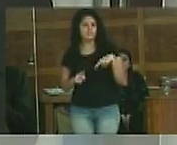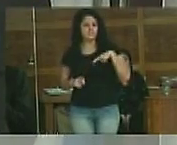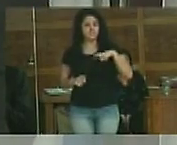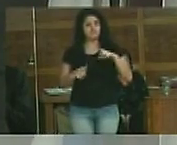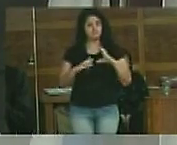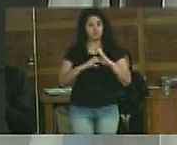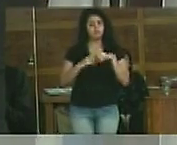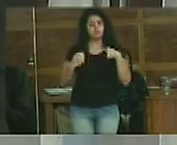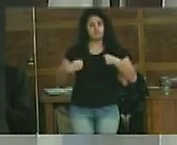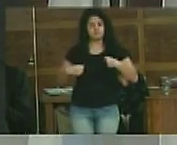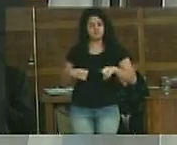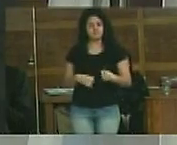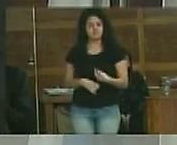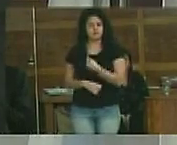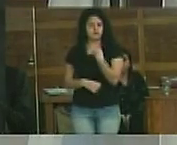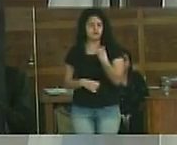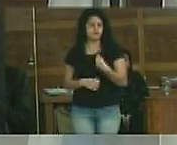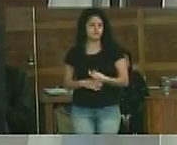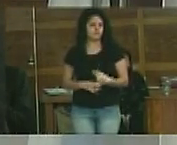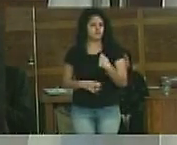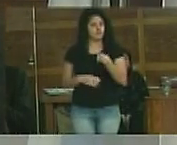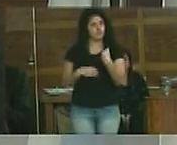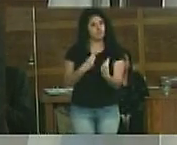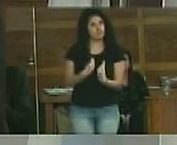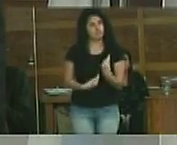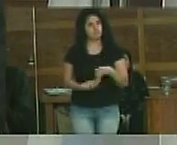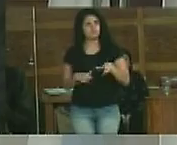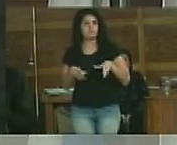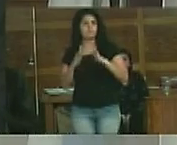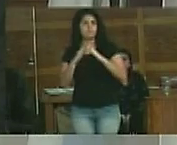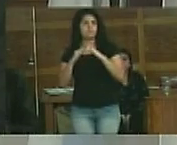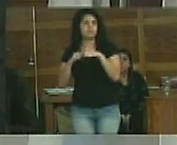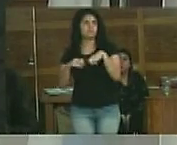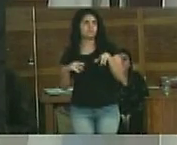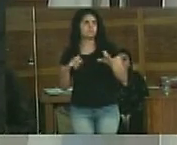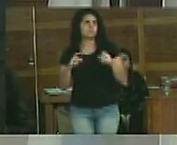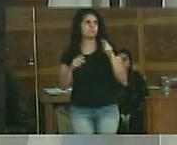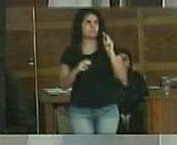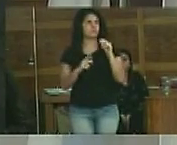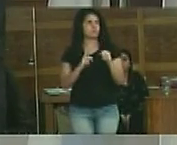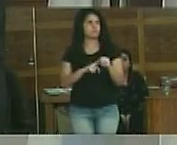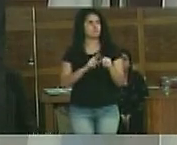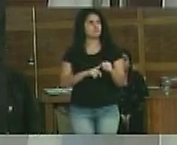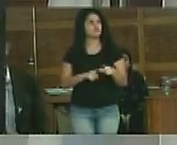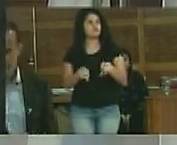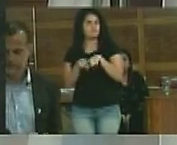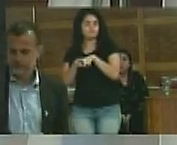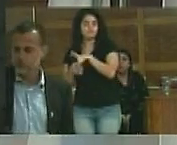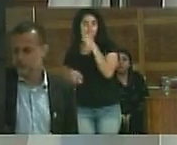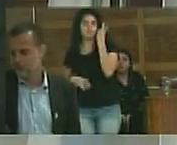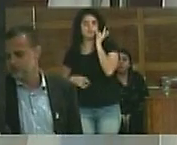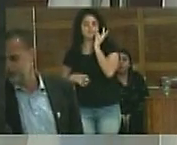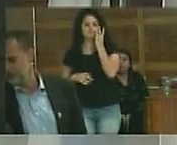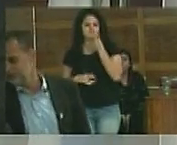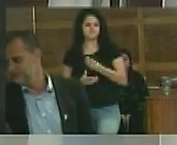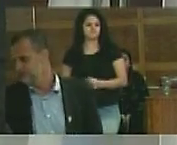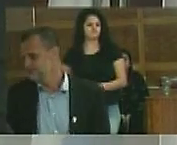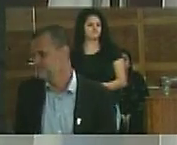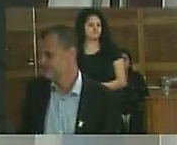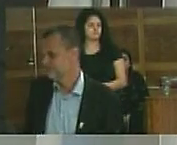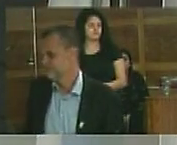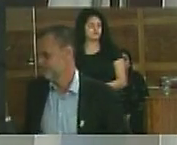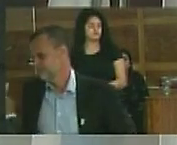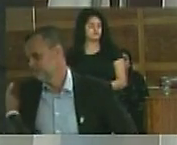precisa melhorar. E eu, como morador do bairro e vereador, na